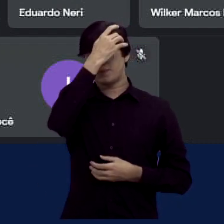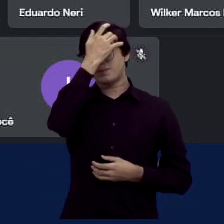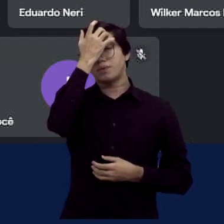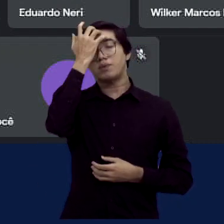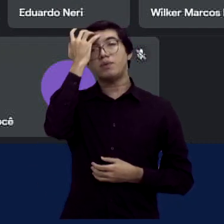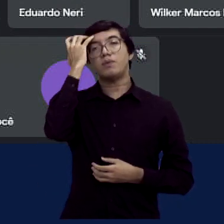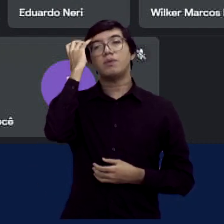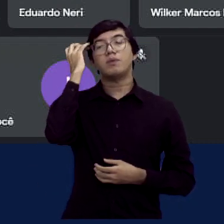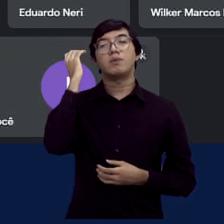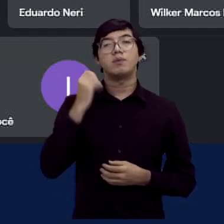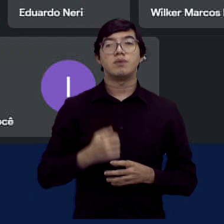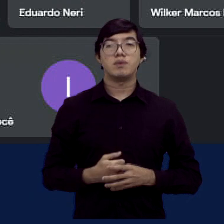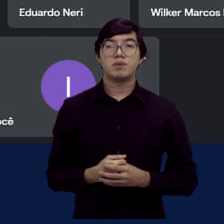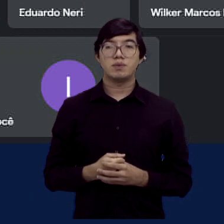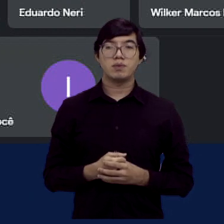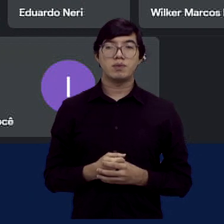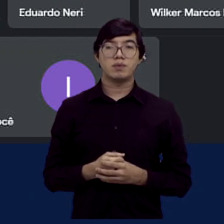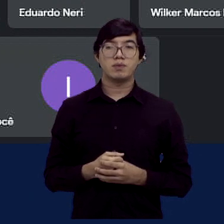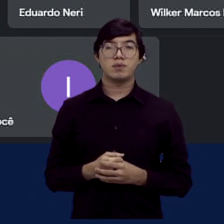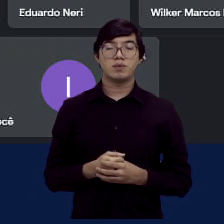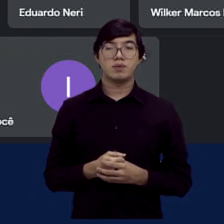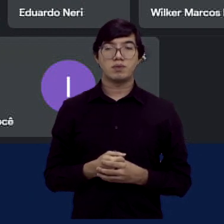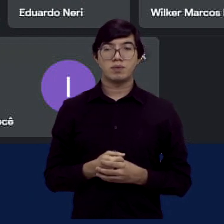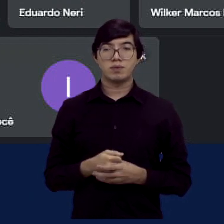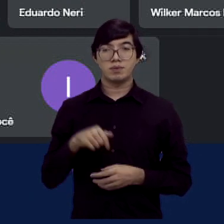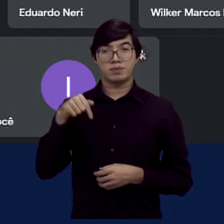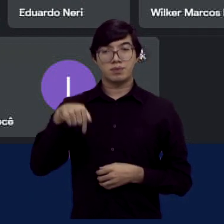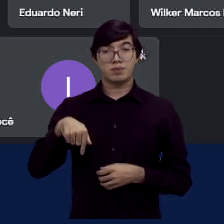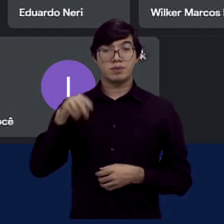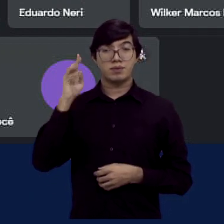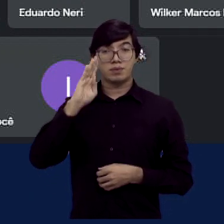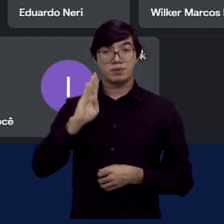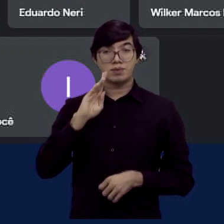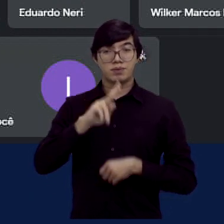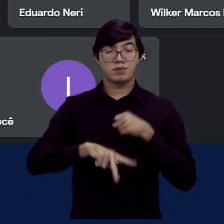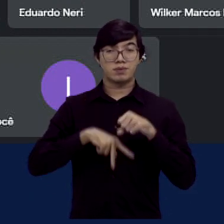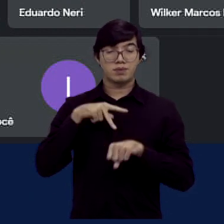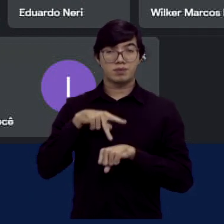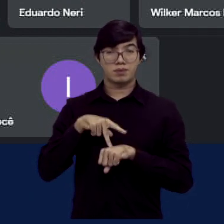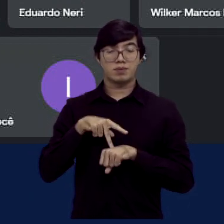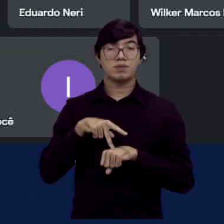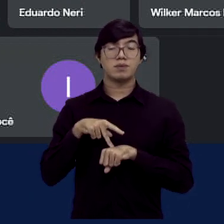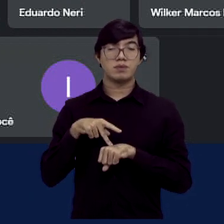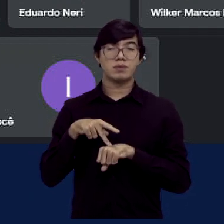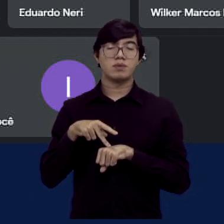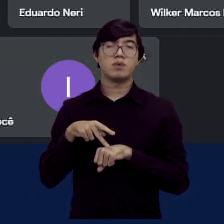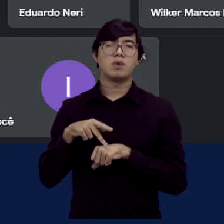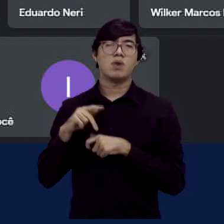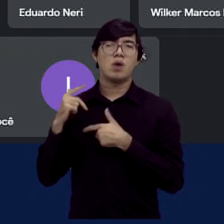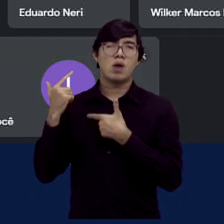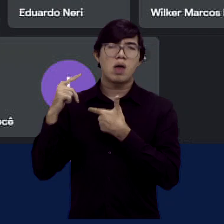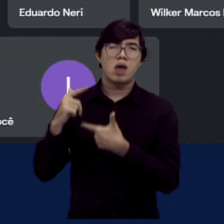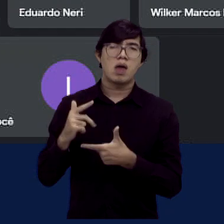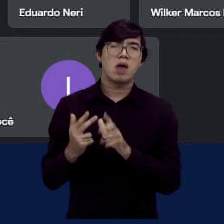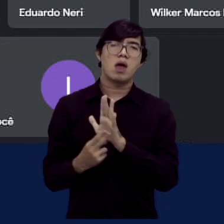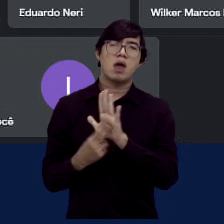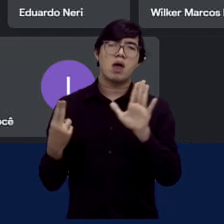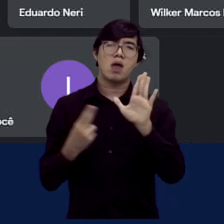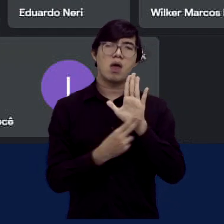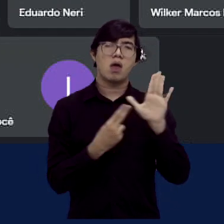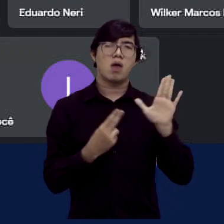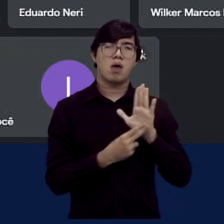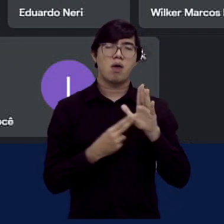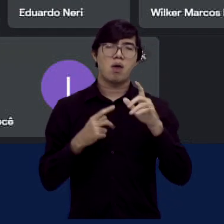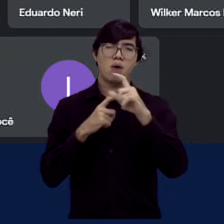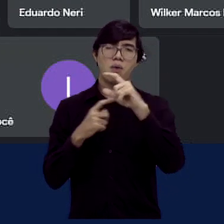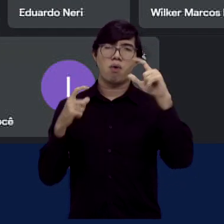E no caso do Brasil, a gente tem uma tradição imensa de autores de quadrinhos com um cunho político